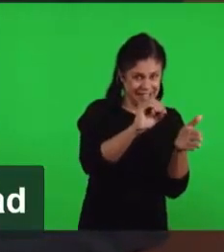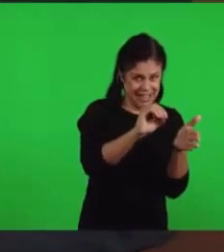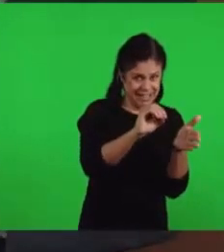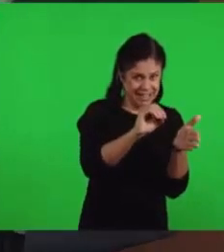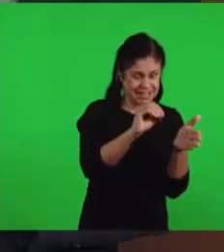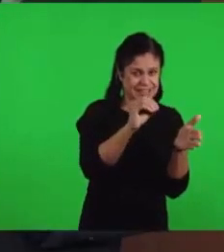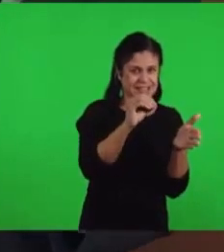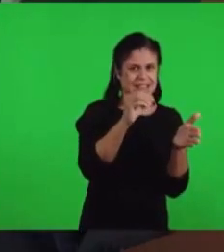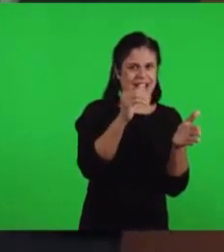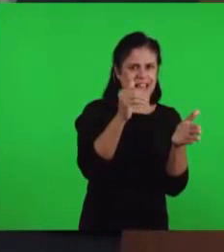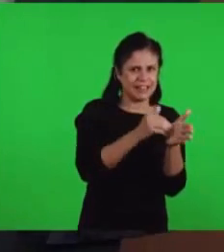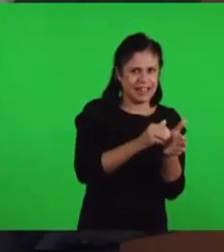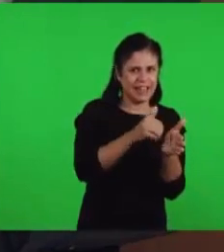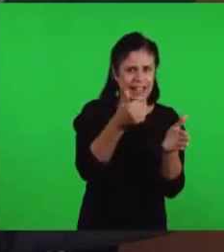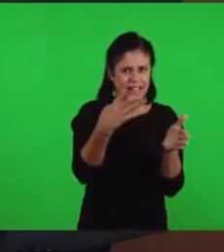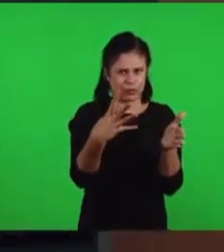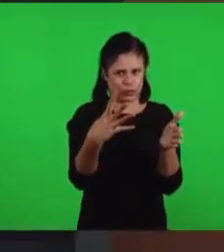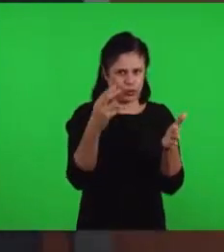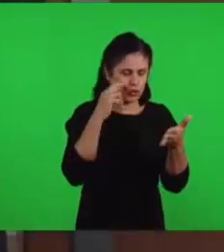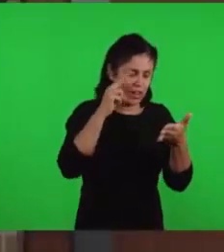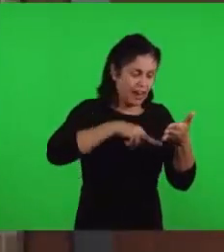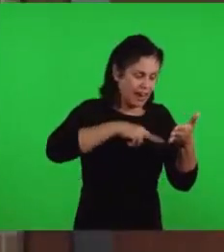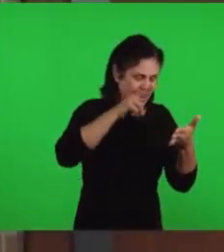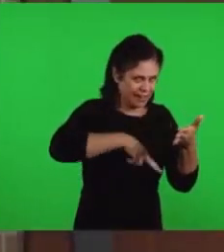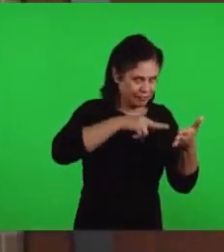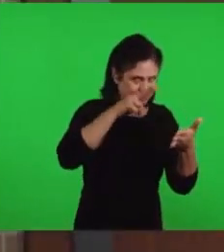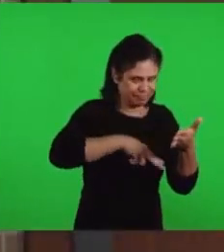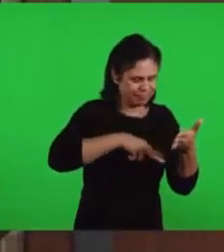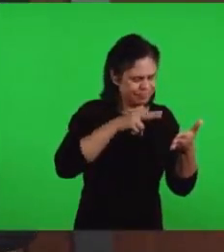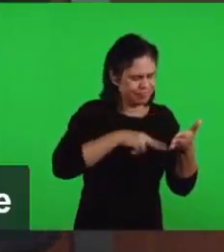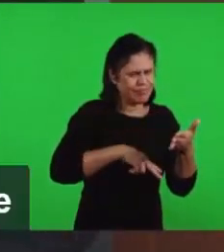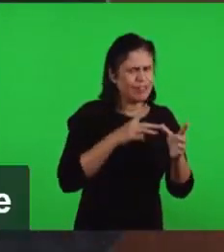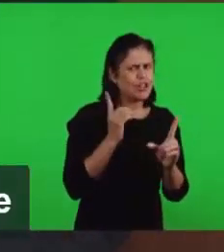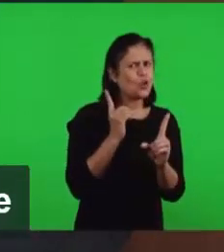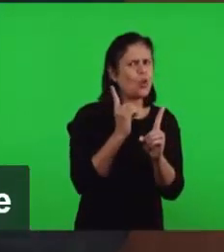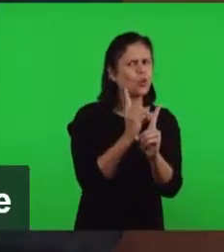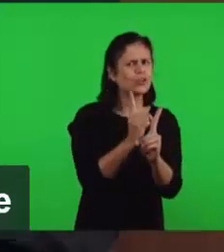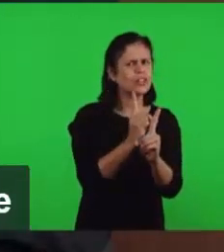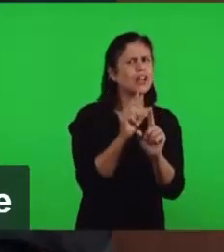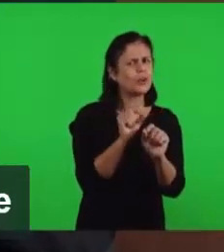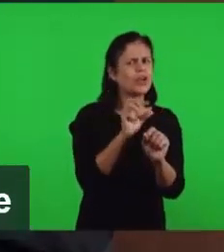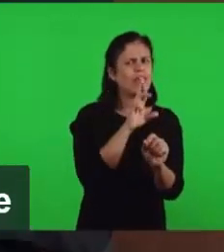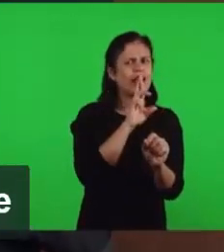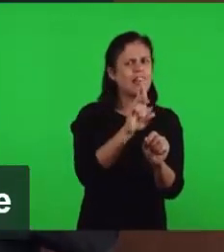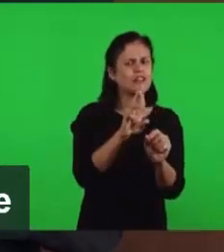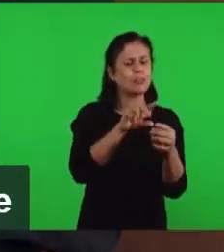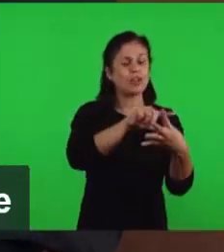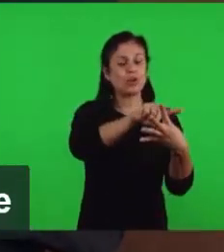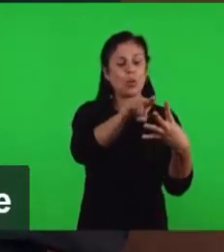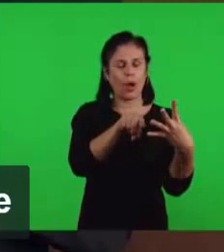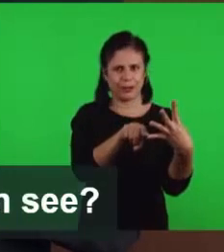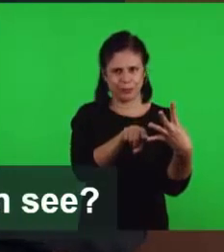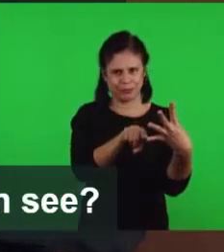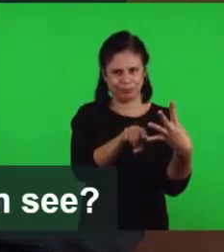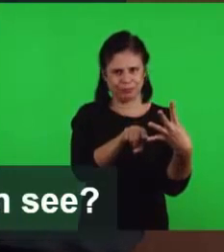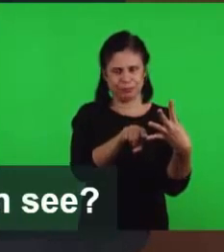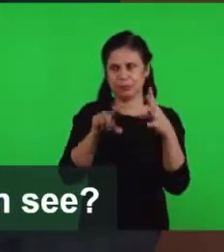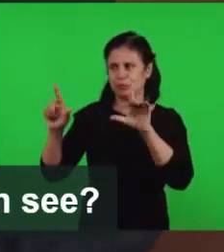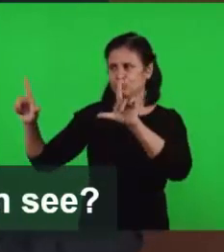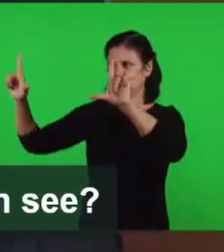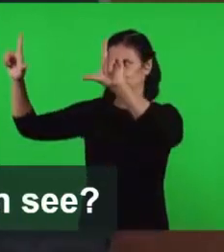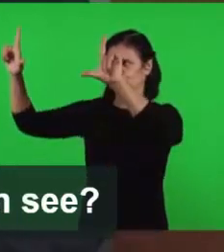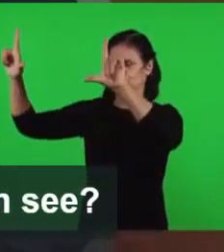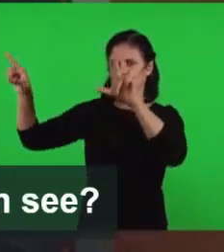vai ler os versos 10 a 14 para encontrar aqui as respostas a essas perguntas Então vamos deixar no quadro